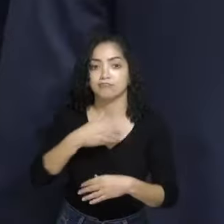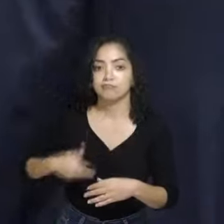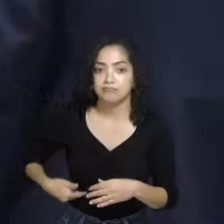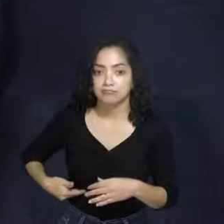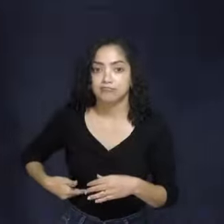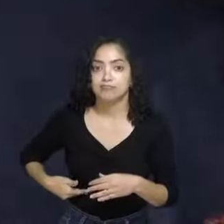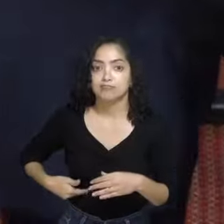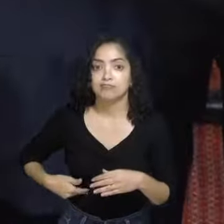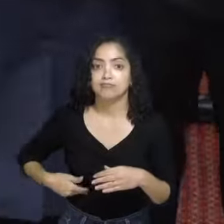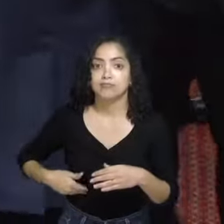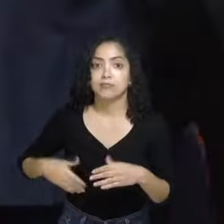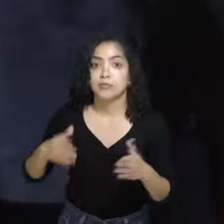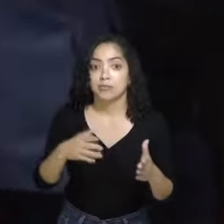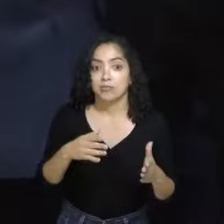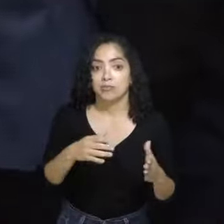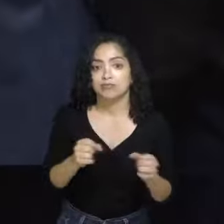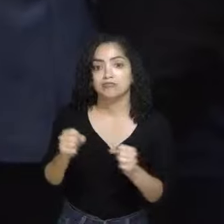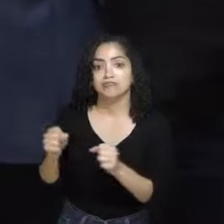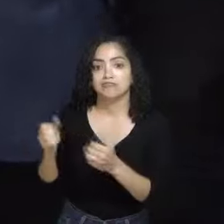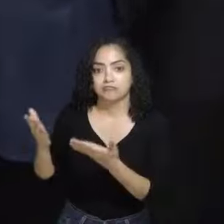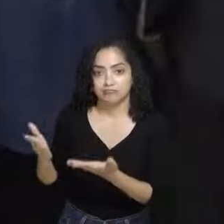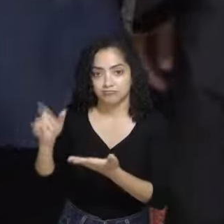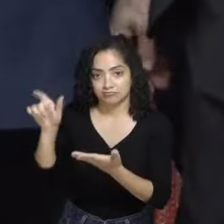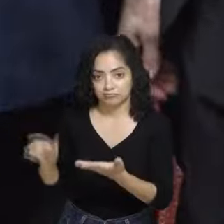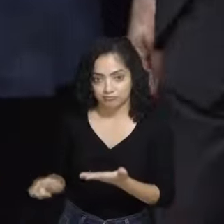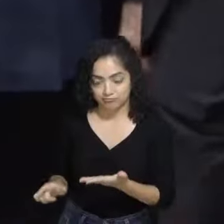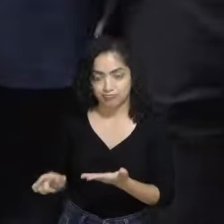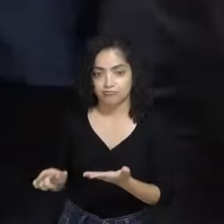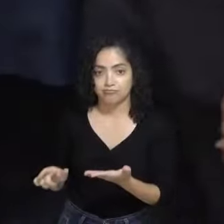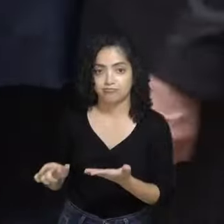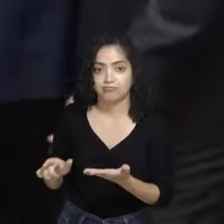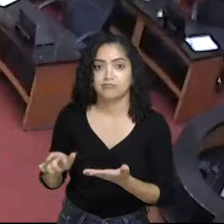o bastão agora para o próximo líder do governo, que será o deputado Carlos Humberto.